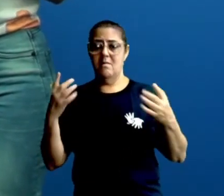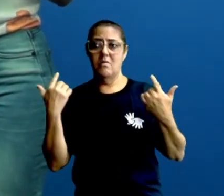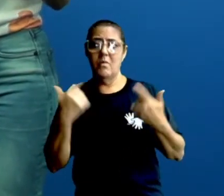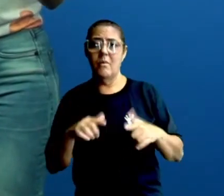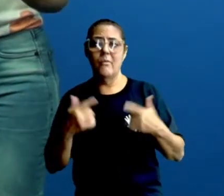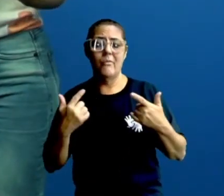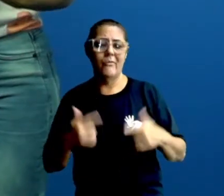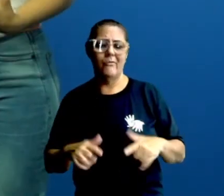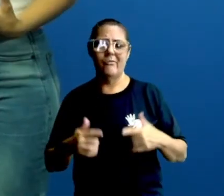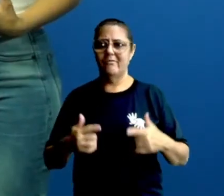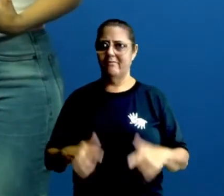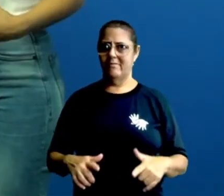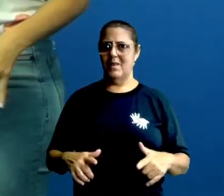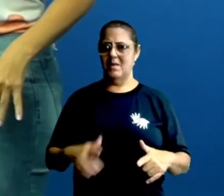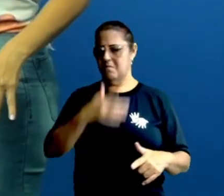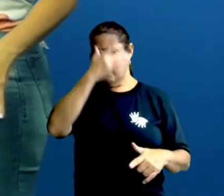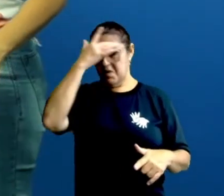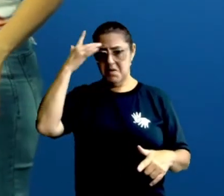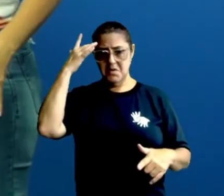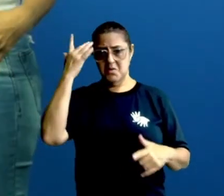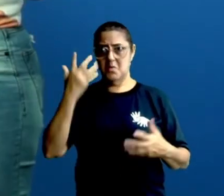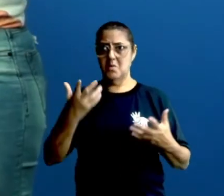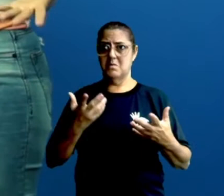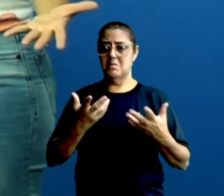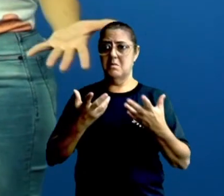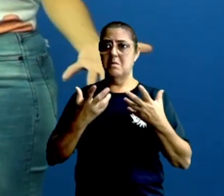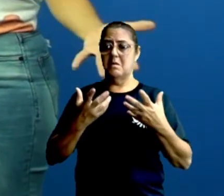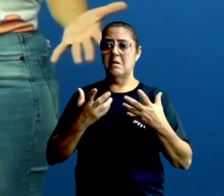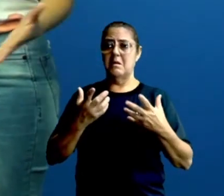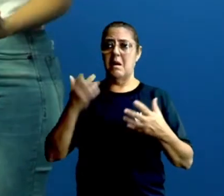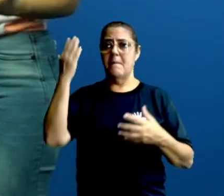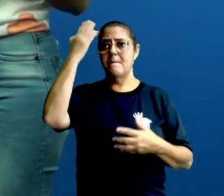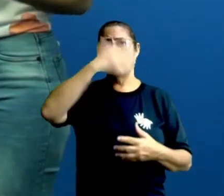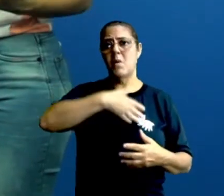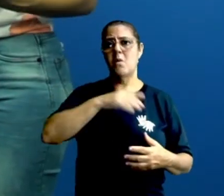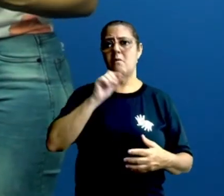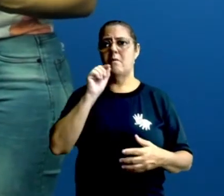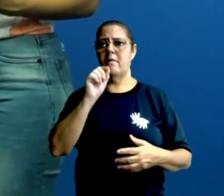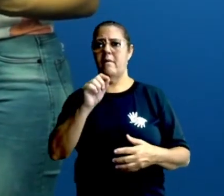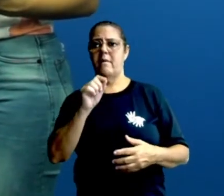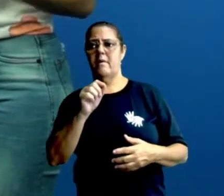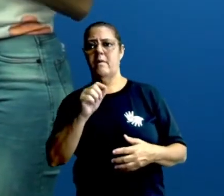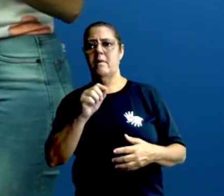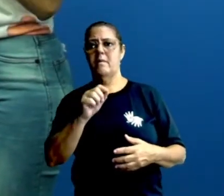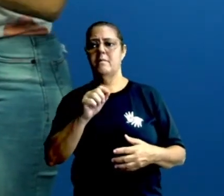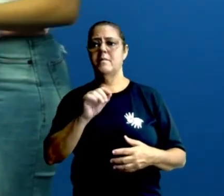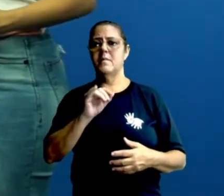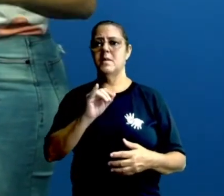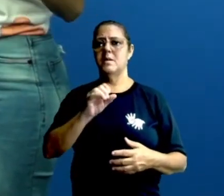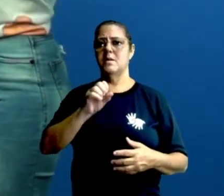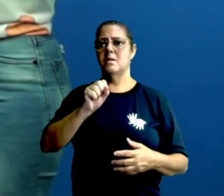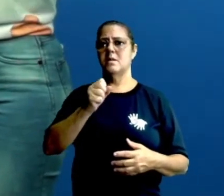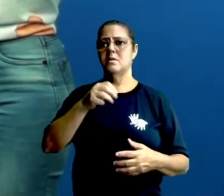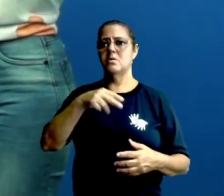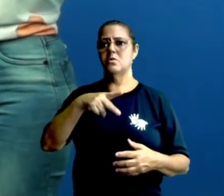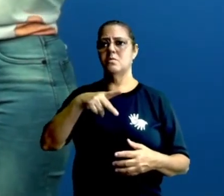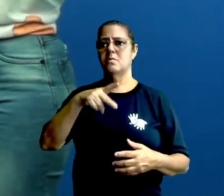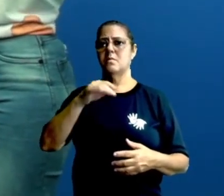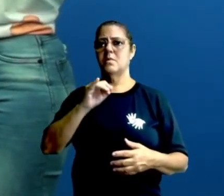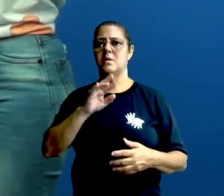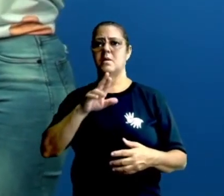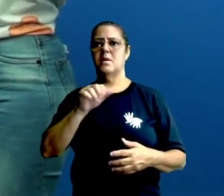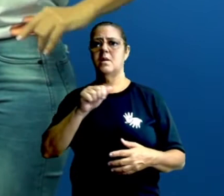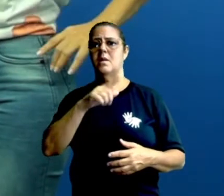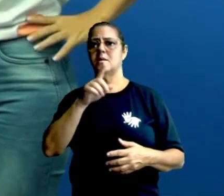o povo fosse o que ele de fato é. Então, uma prova disso é a conspiração dos Suassunas, que se desenvolve a